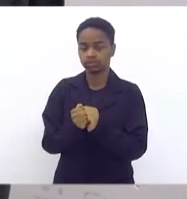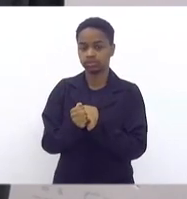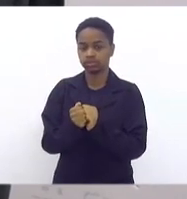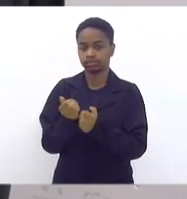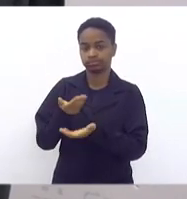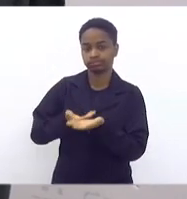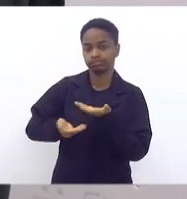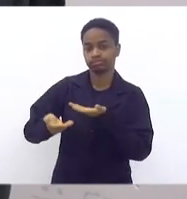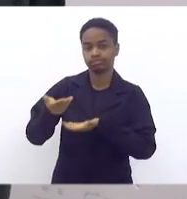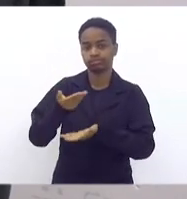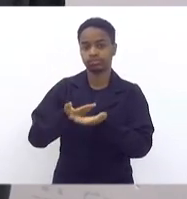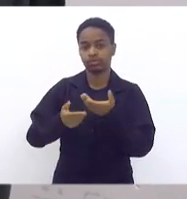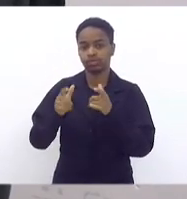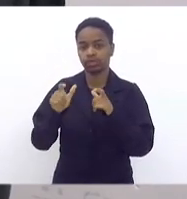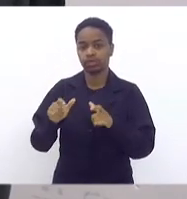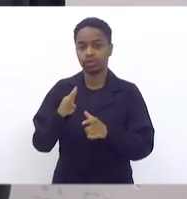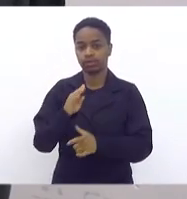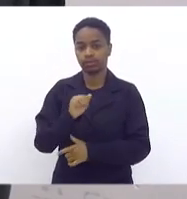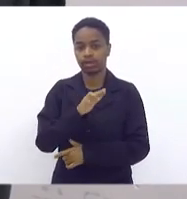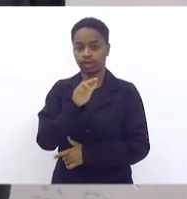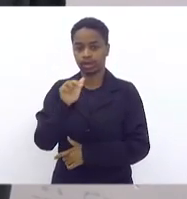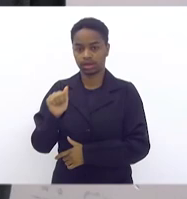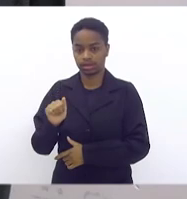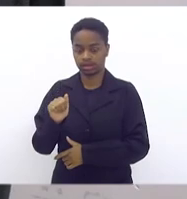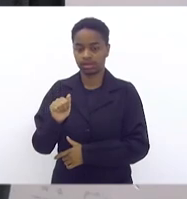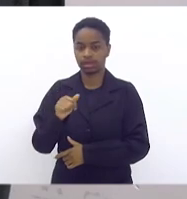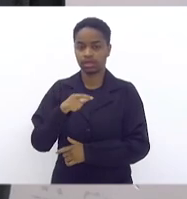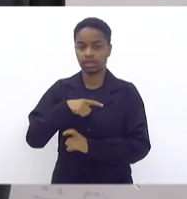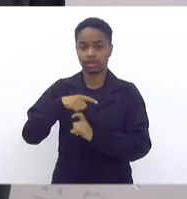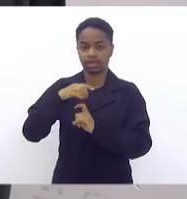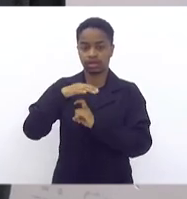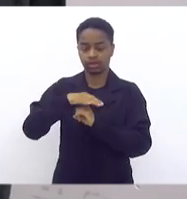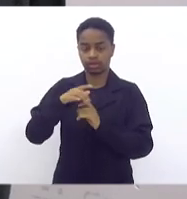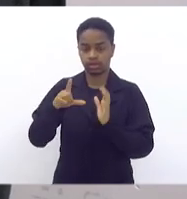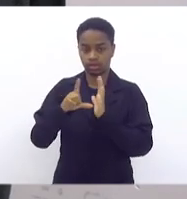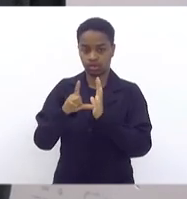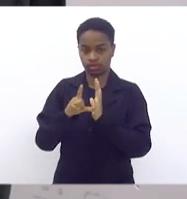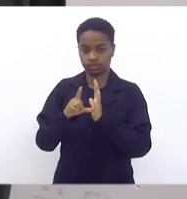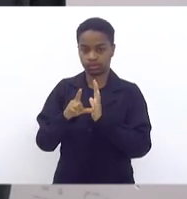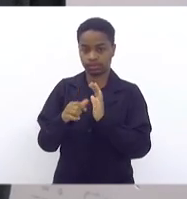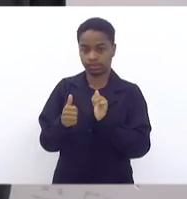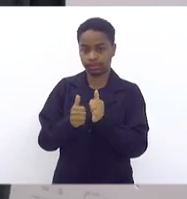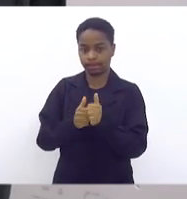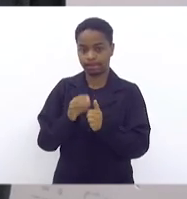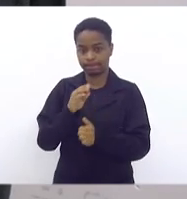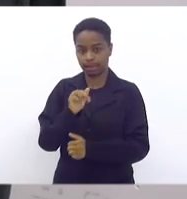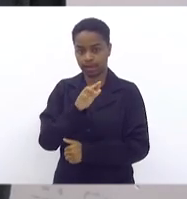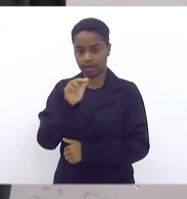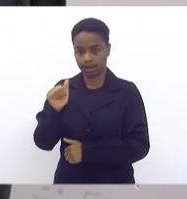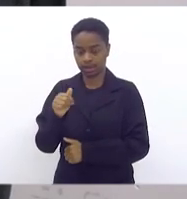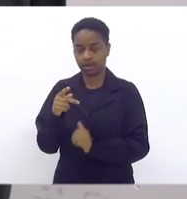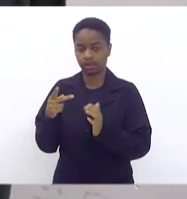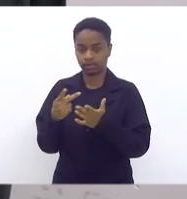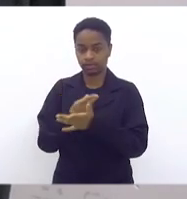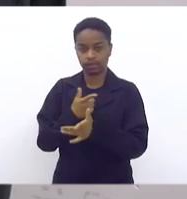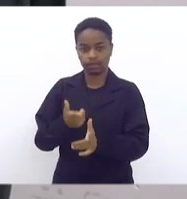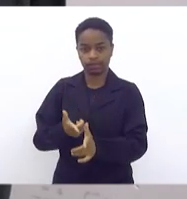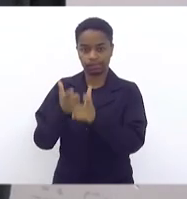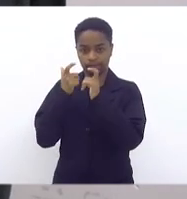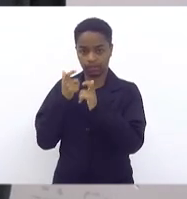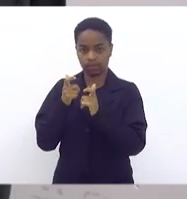eh na Barra da Tijuca num kiosque da Barra da Tijuca foram executados